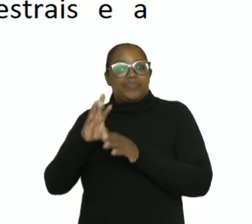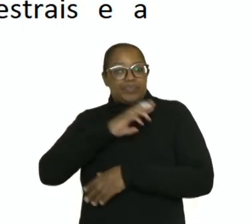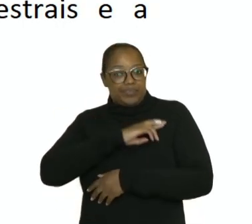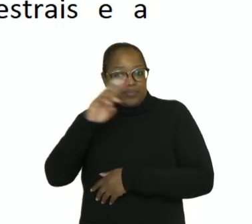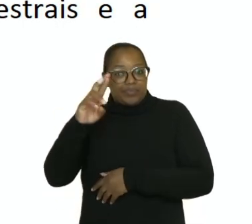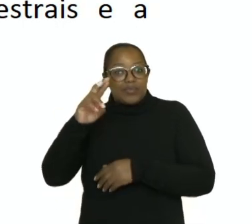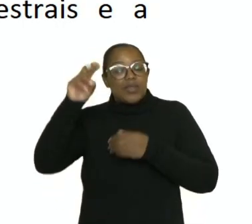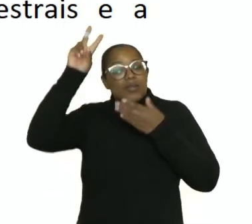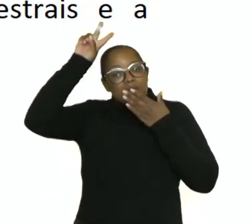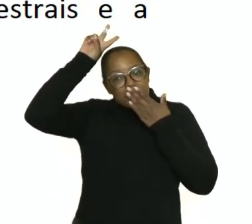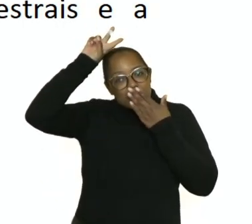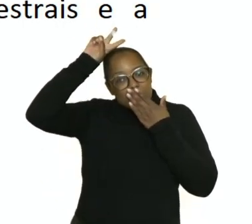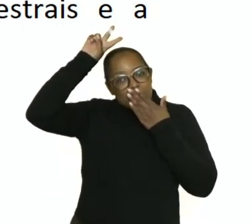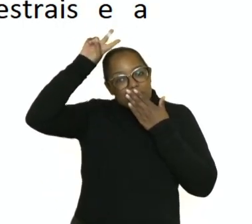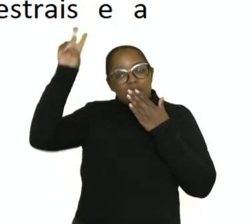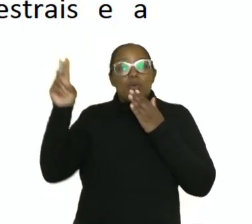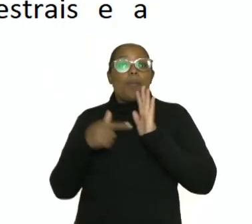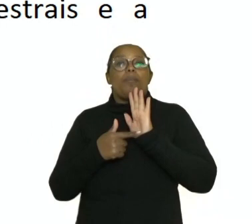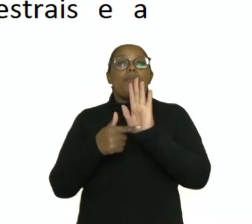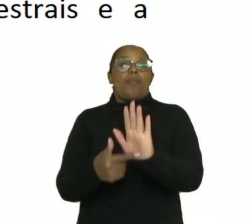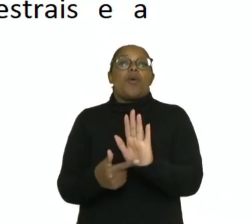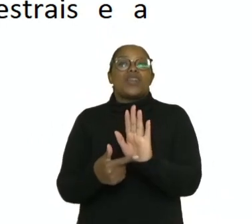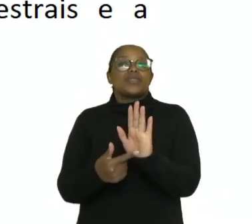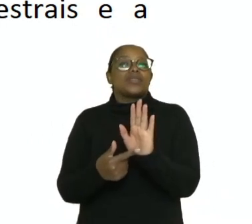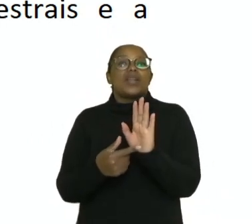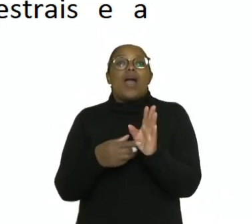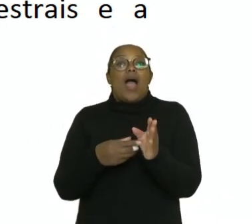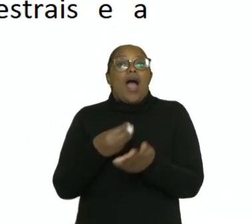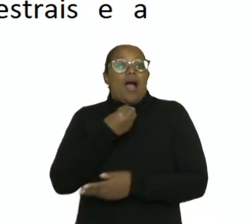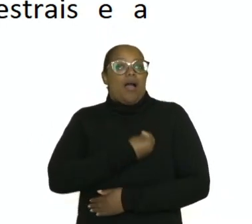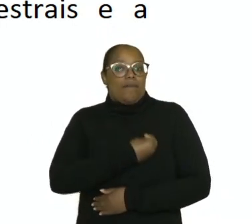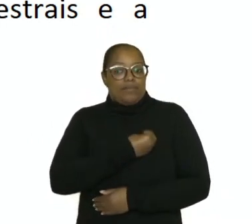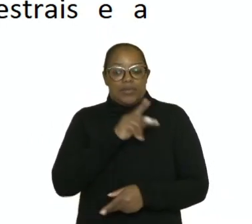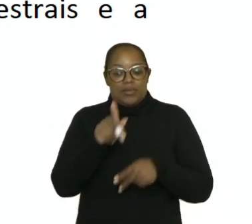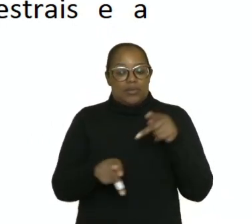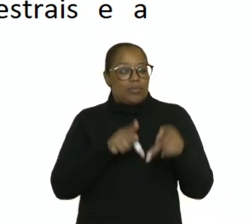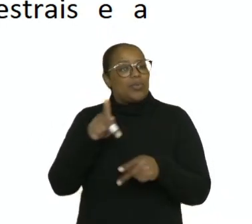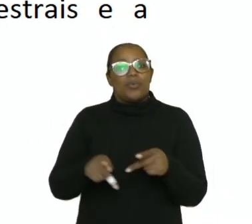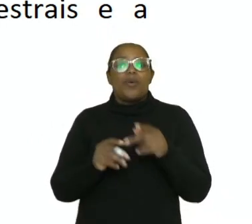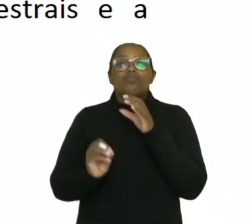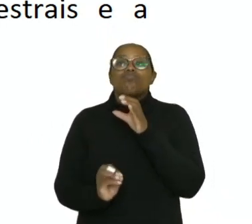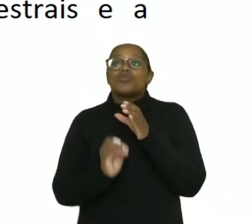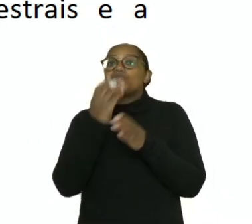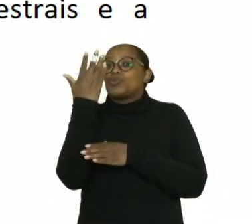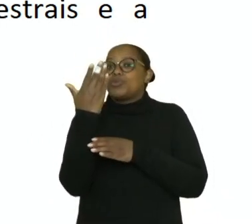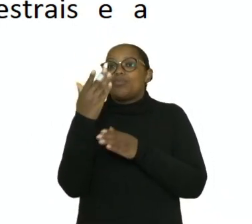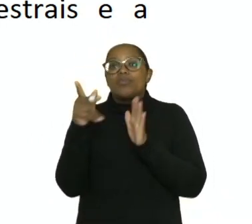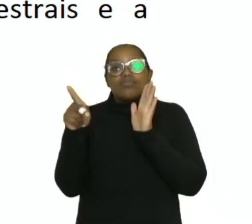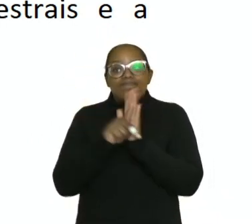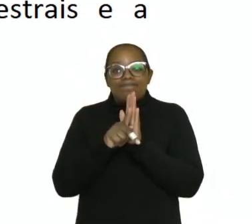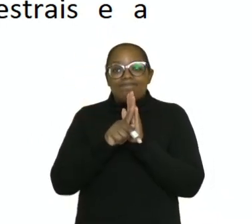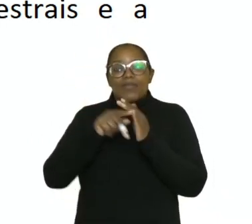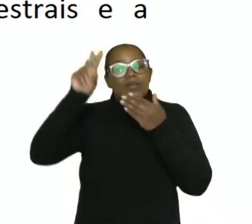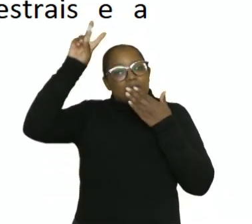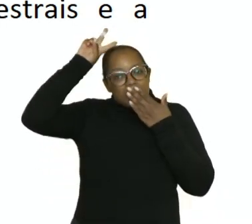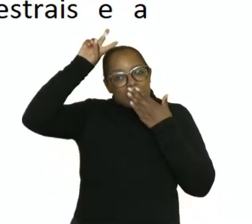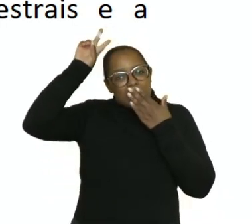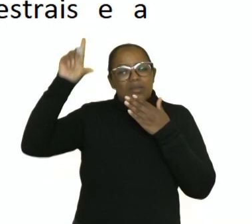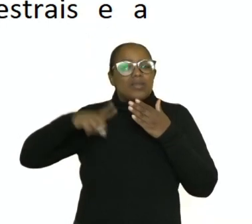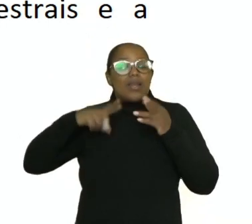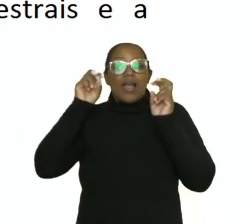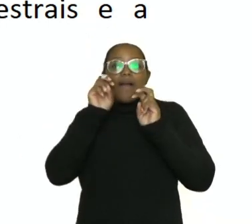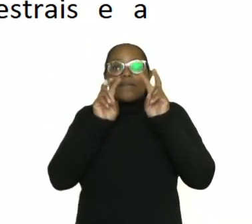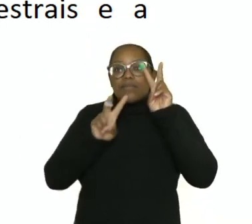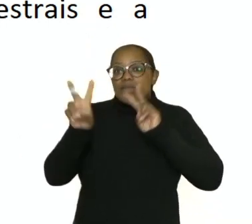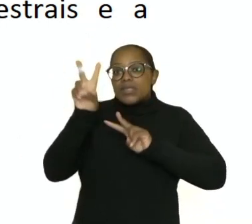remonta à própria origem do seu povo, ou seja, surgiu com os próprios indígenas e é mantida por meio da cosmovisão, ou seja,